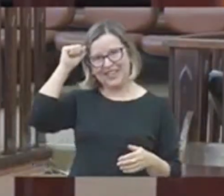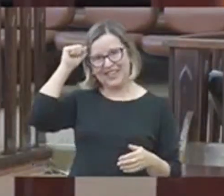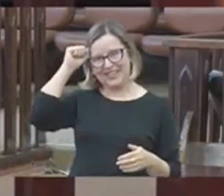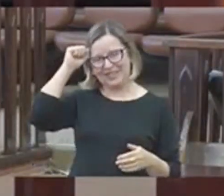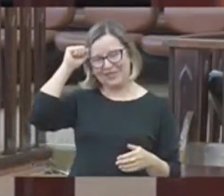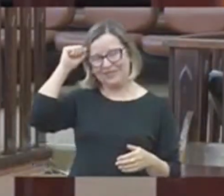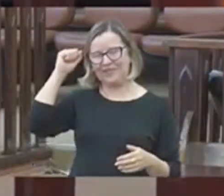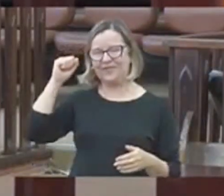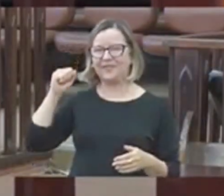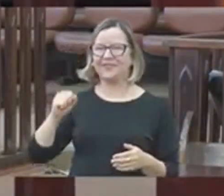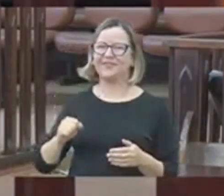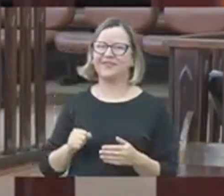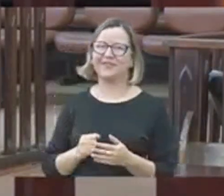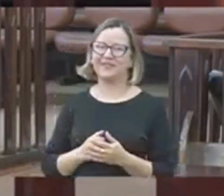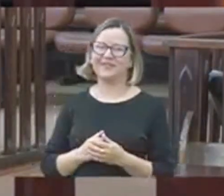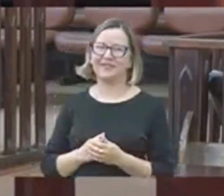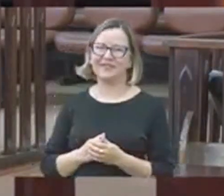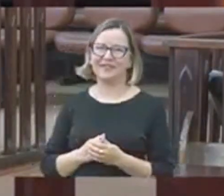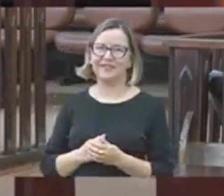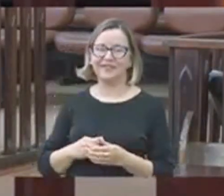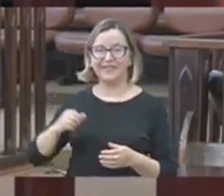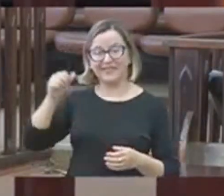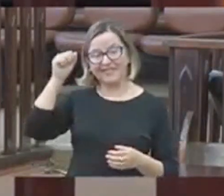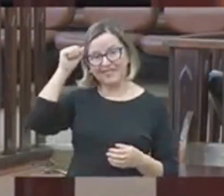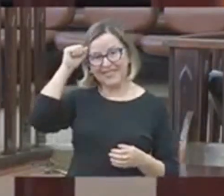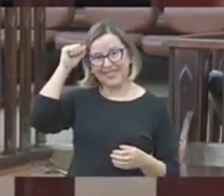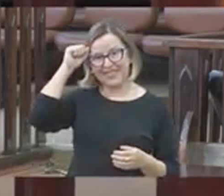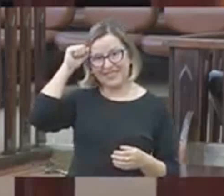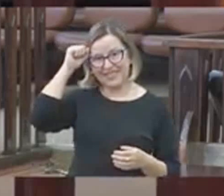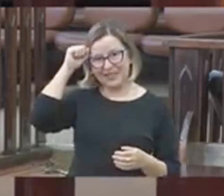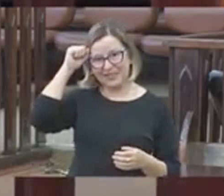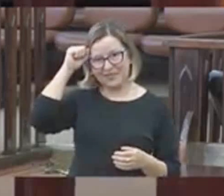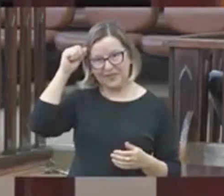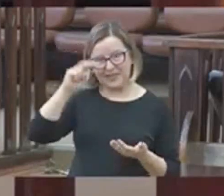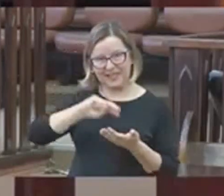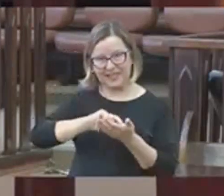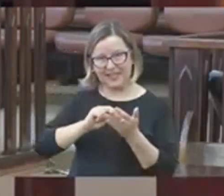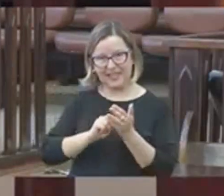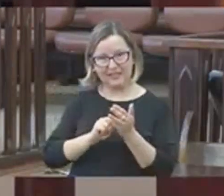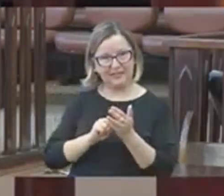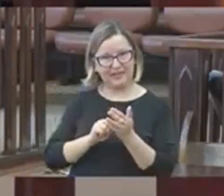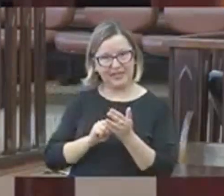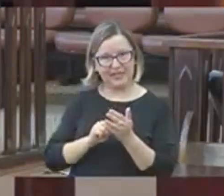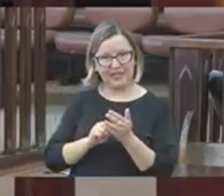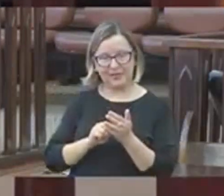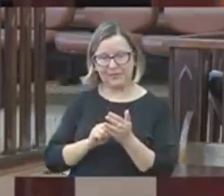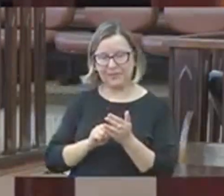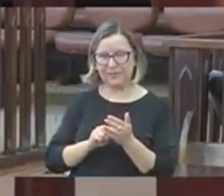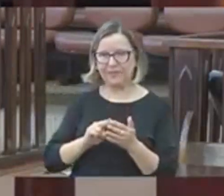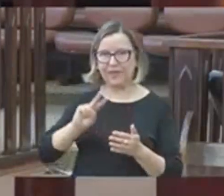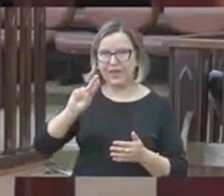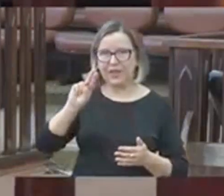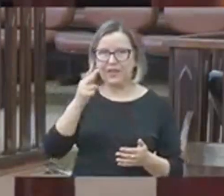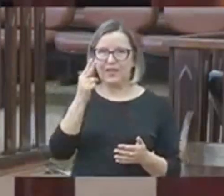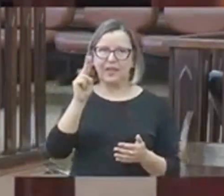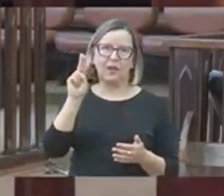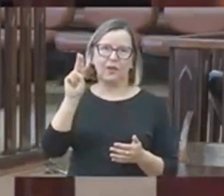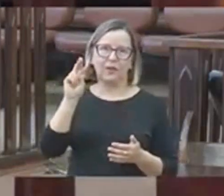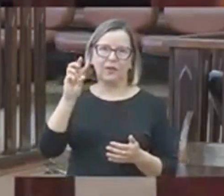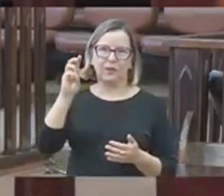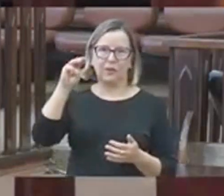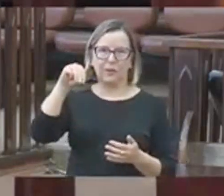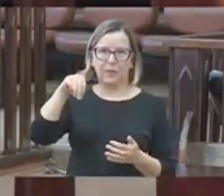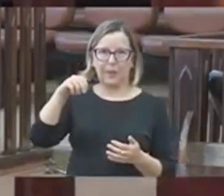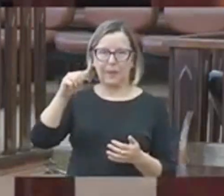humanidade. O Adão é a humanidade. Quando nós lemos que Deus criou Adão,